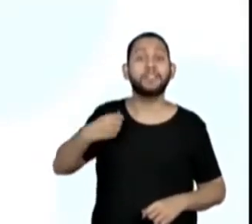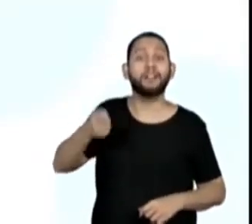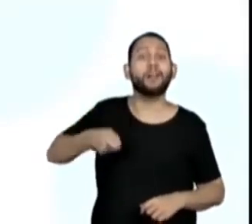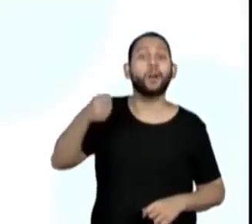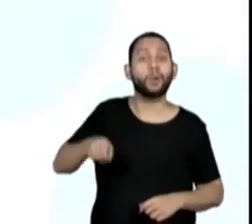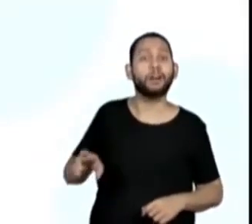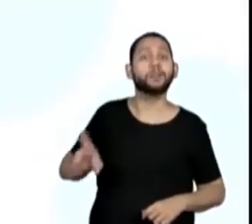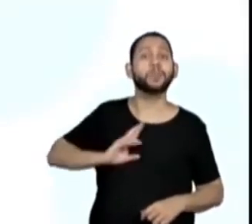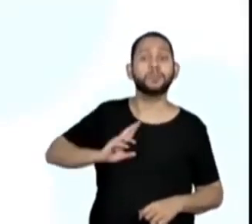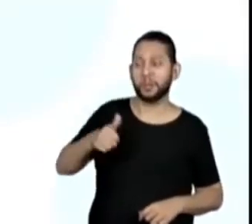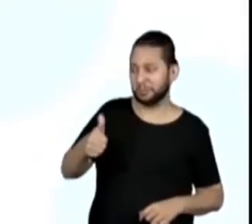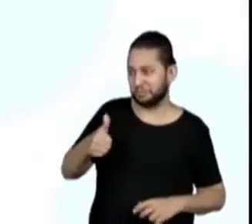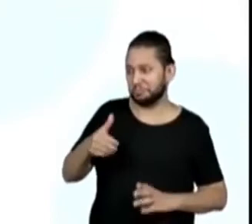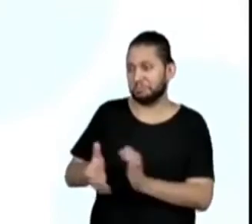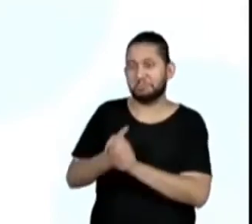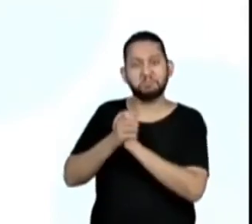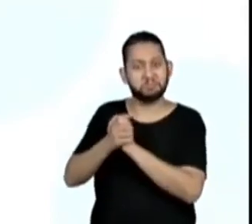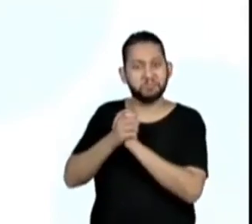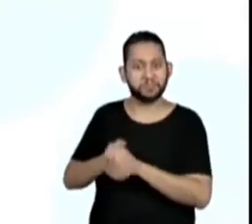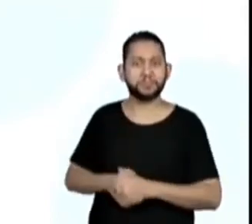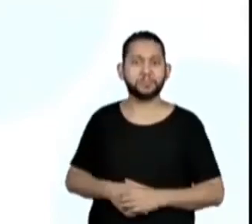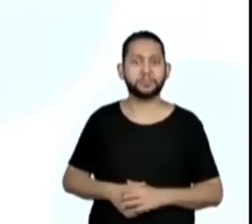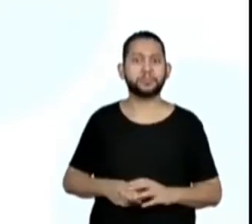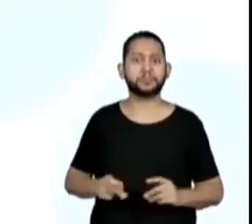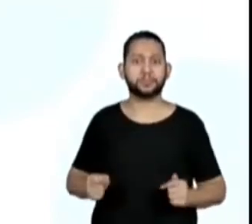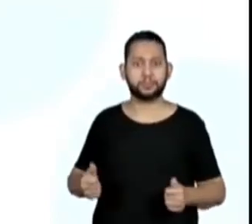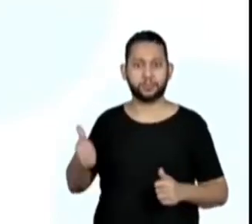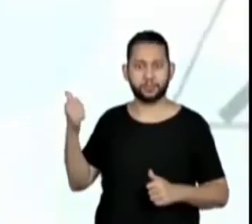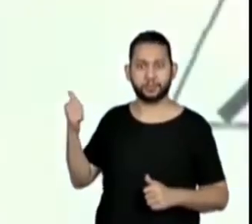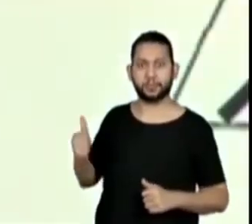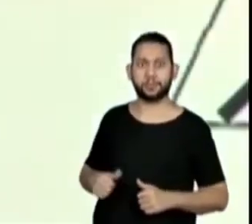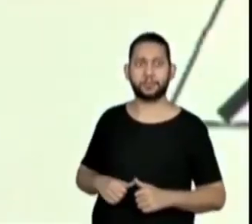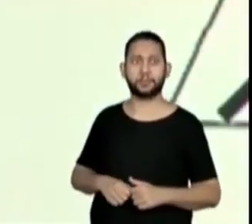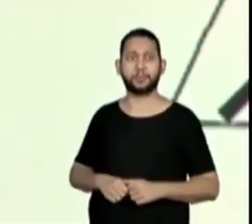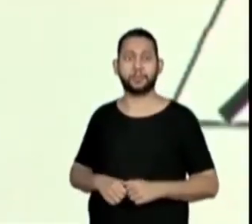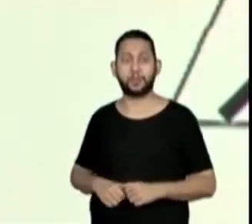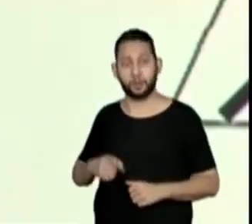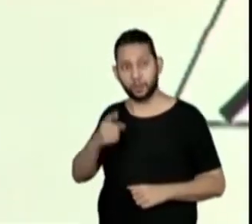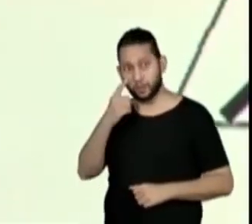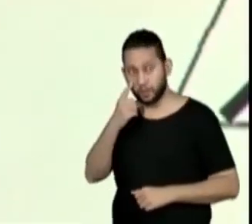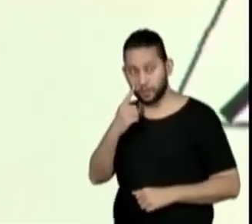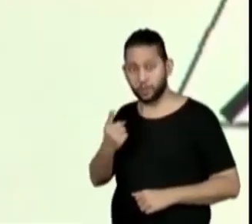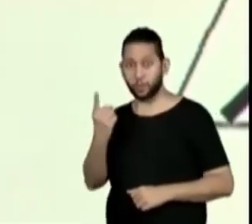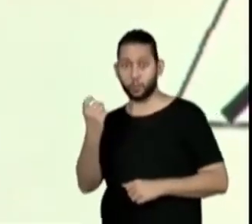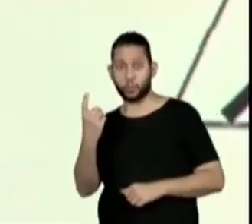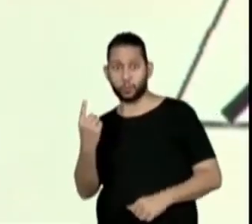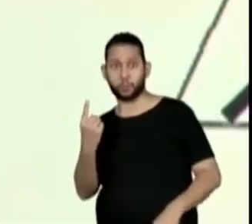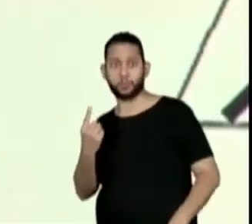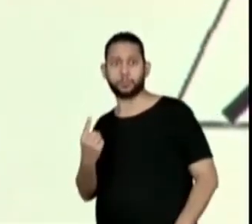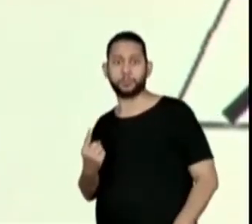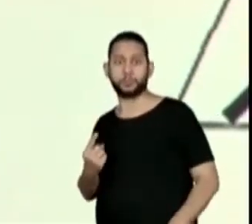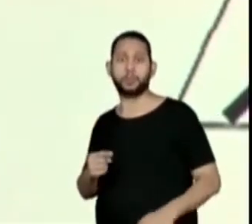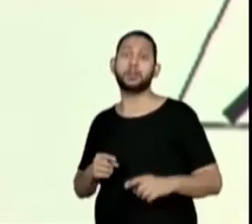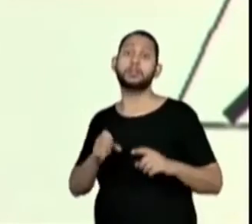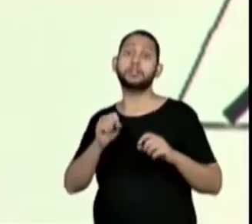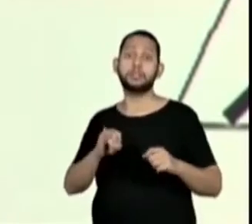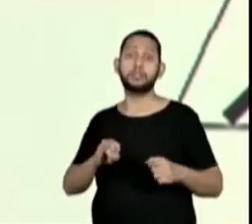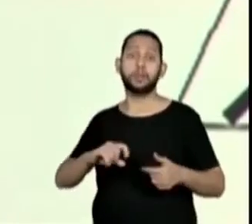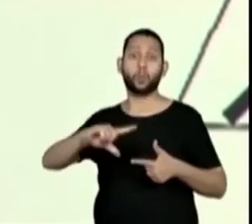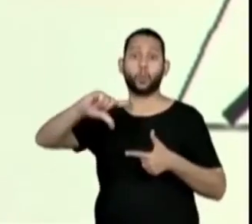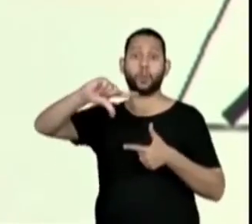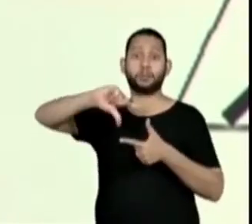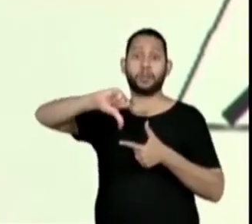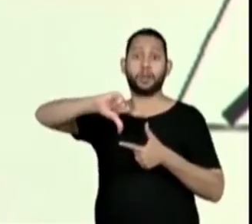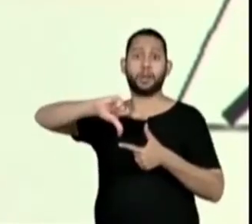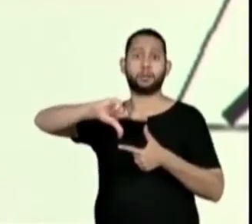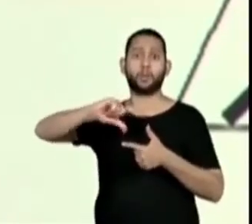turma... Você consegue vir aqui, Wesley, por gentileza? Então, ó, usa o ângulo reto. O quadrado, turma, esse é um